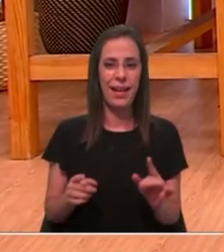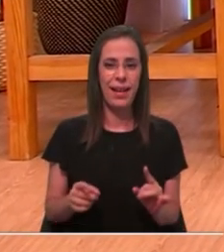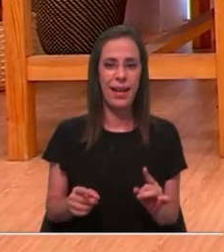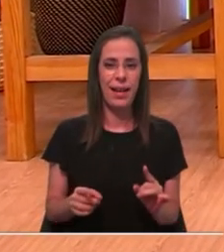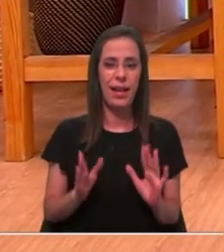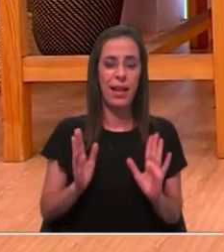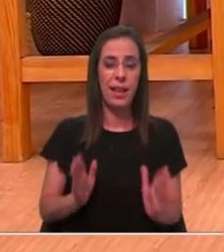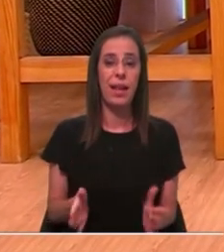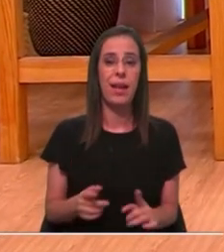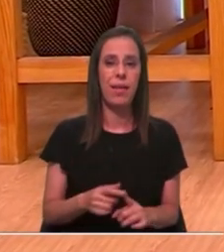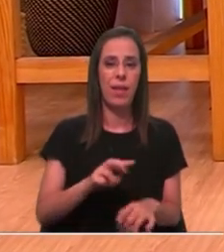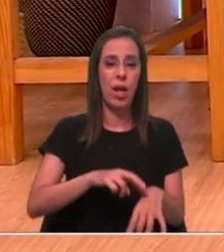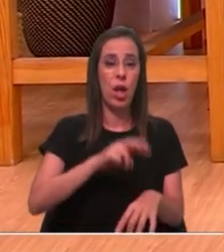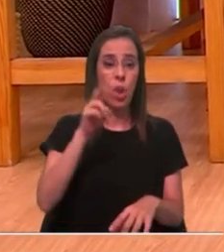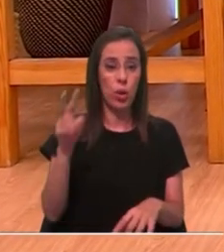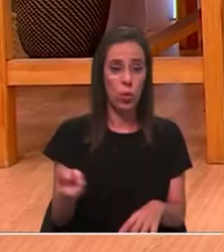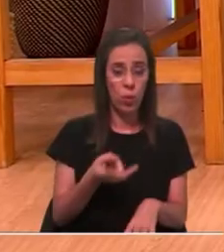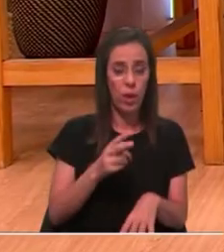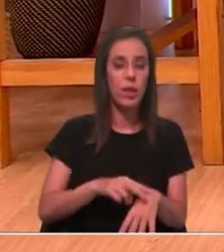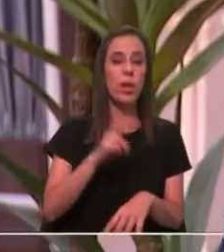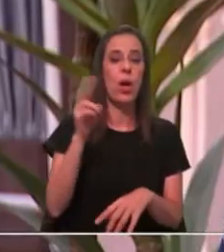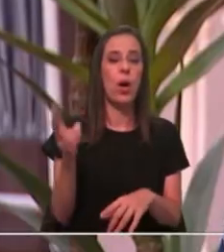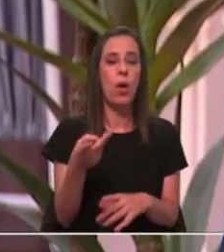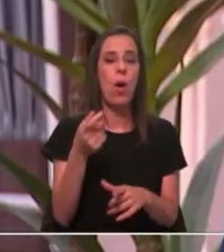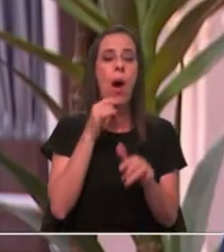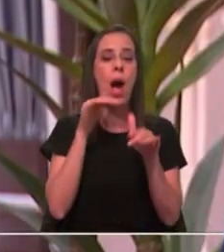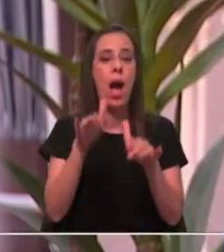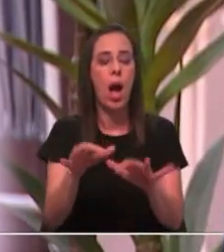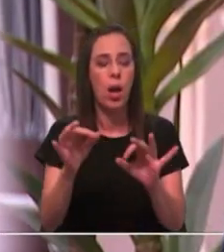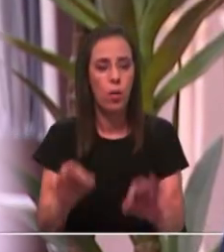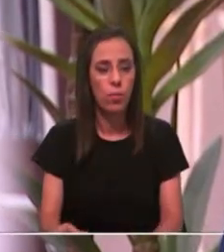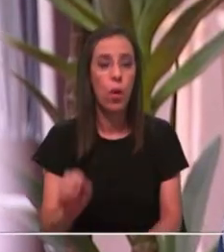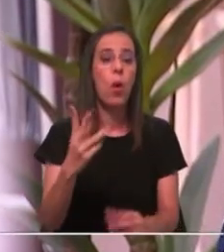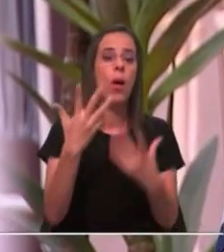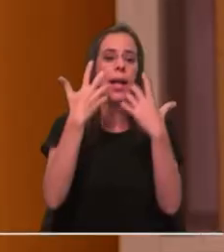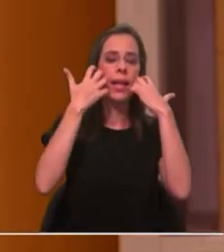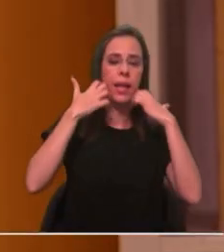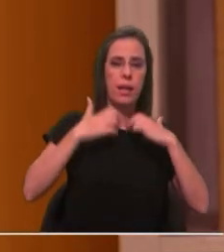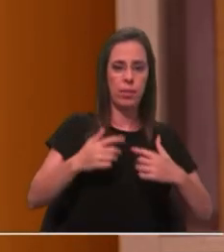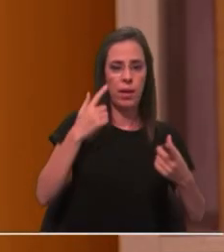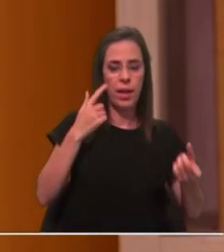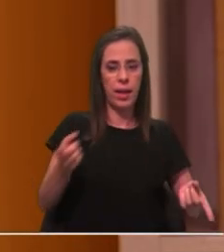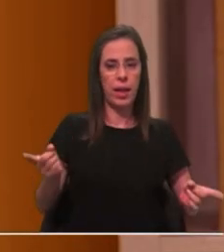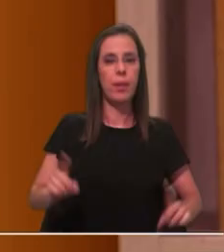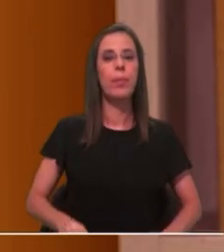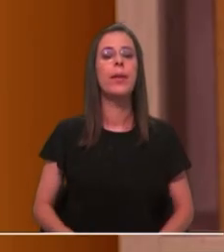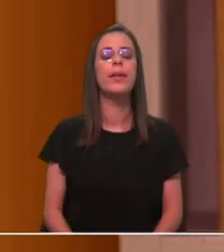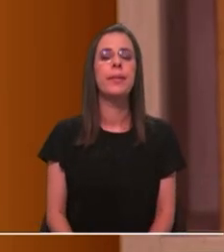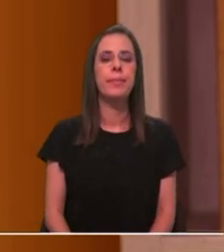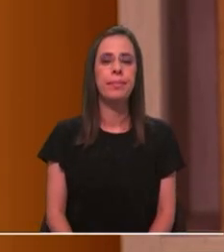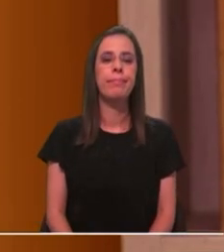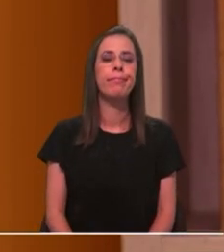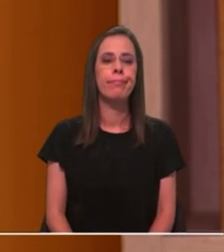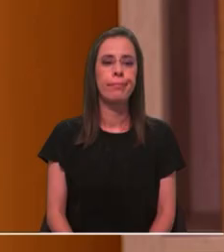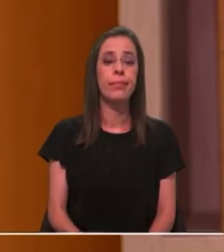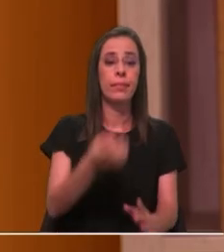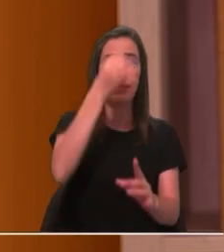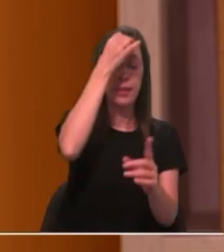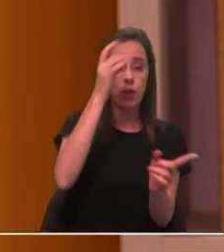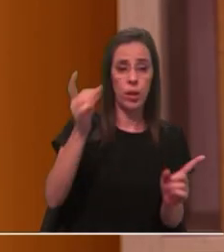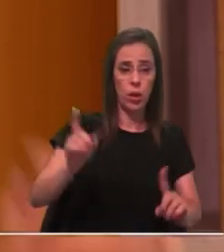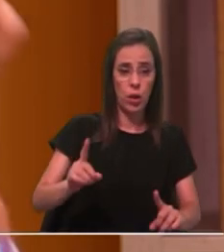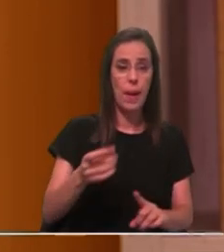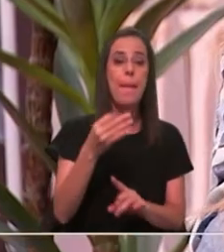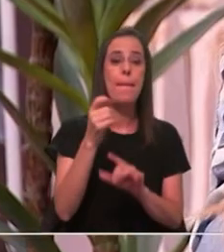ser colocado, naturalmente, 2 em 2 horas, ou após a ida à água, ou sim, a transpiração. Isso é muito importante. Repor. Repor, colocar. Muito bem, e não esquecer ali